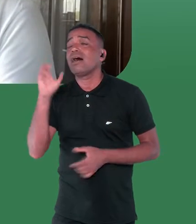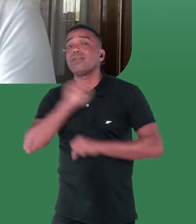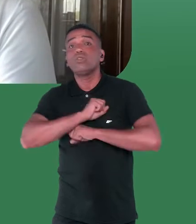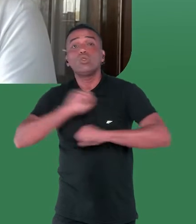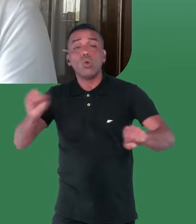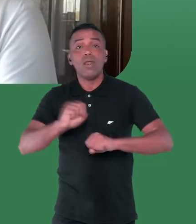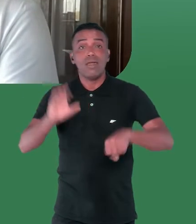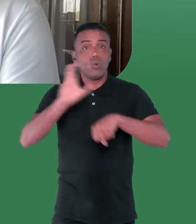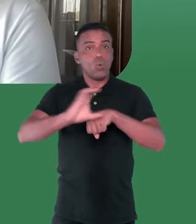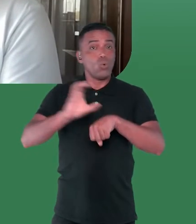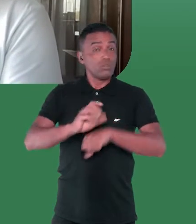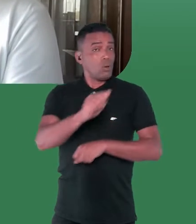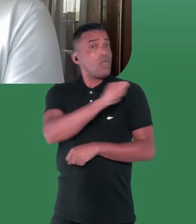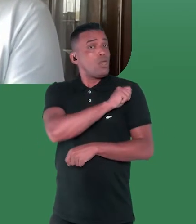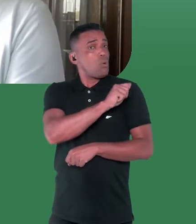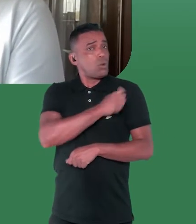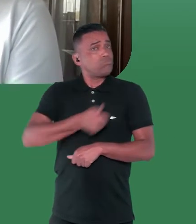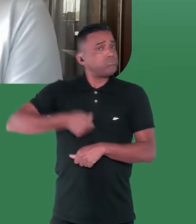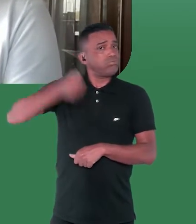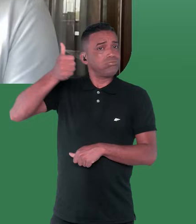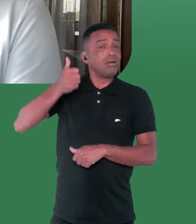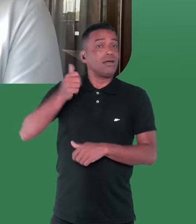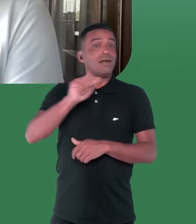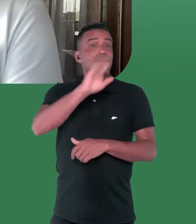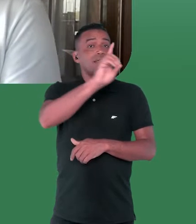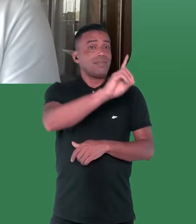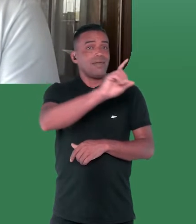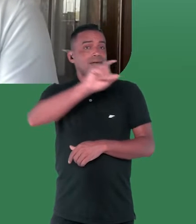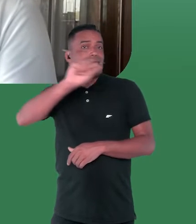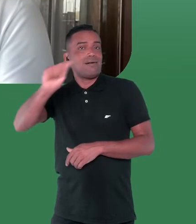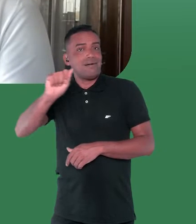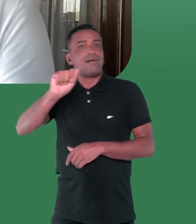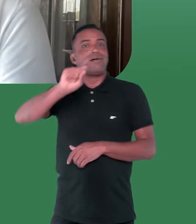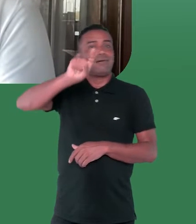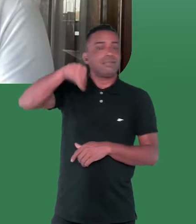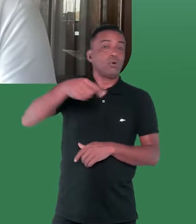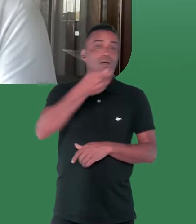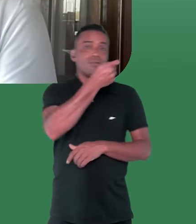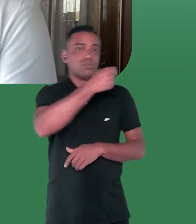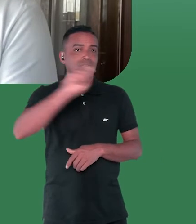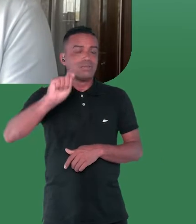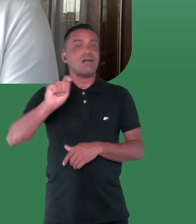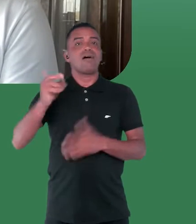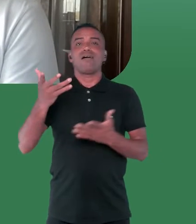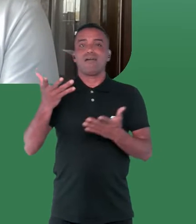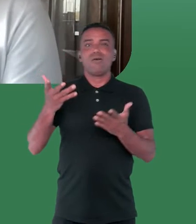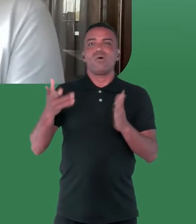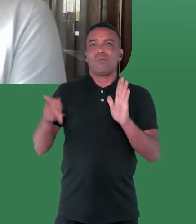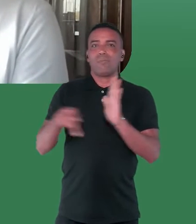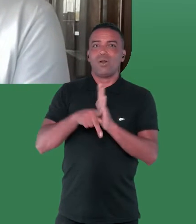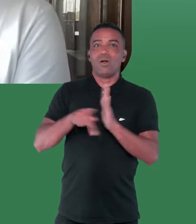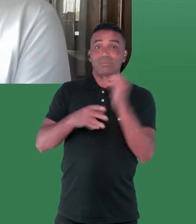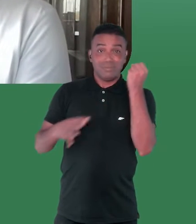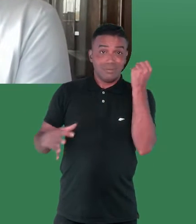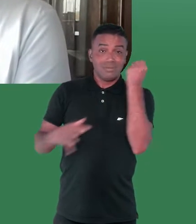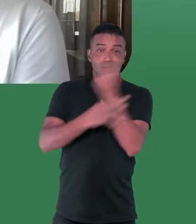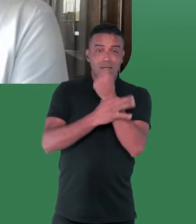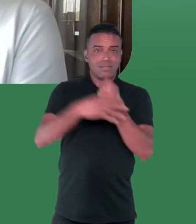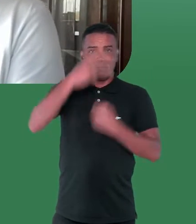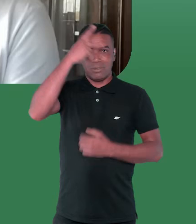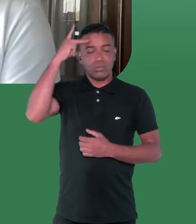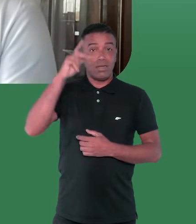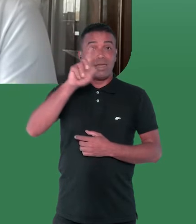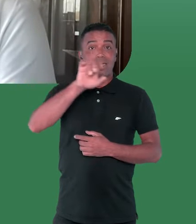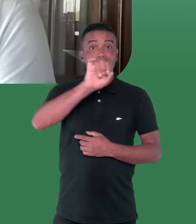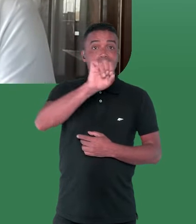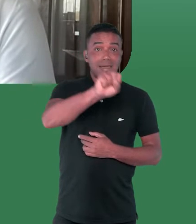como aluno razoável. Já fui logo entrando para o DA, depois presidi a Associação Atlética. Eu tinha uns seguranças lá que os caras eram do